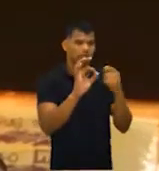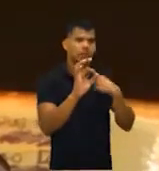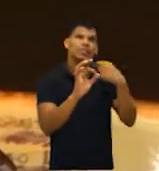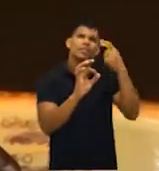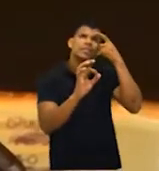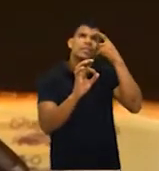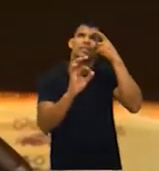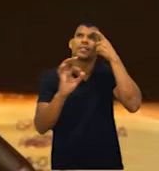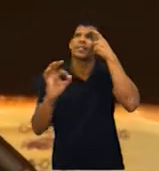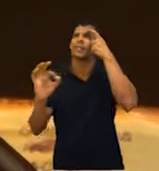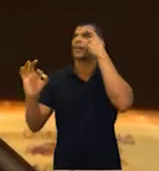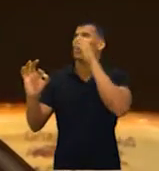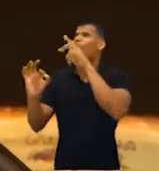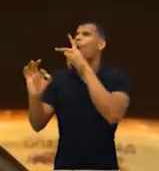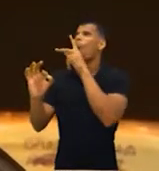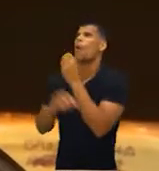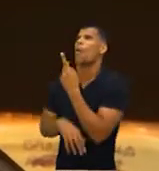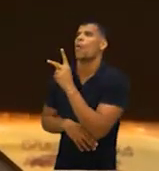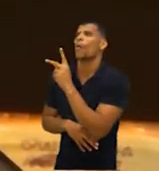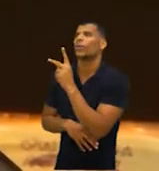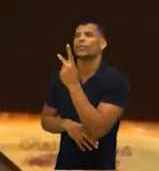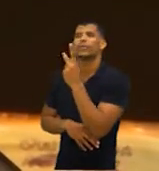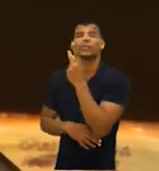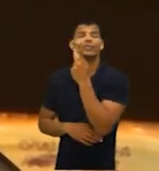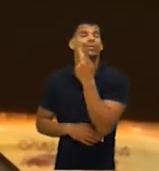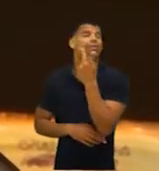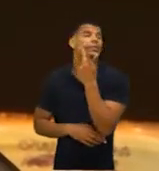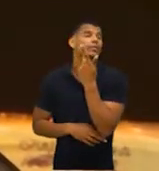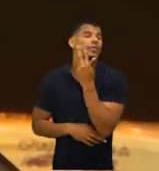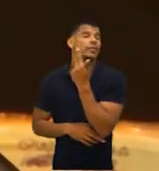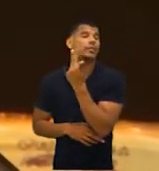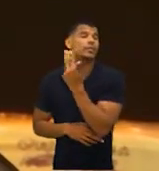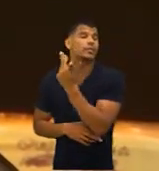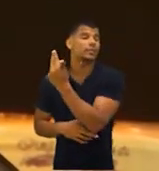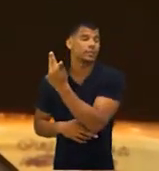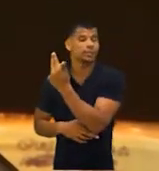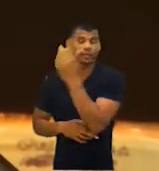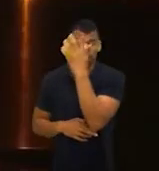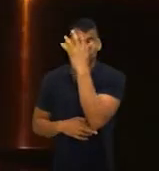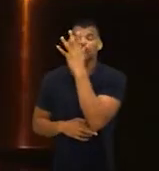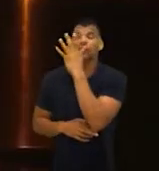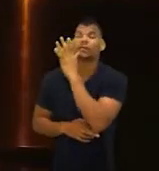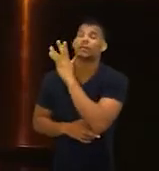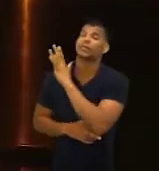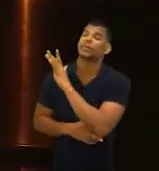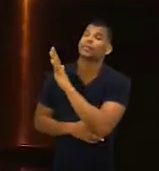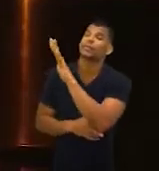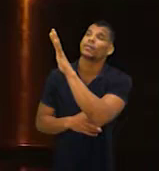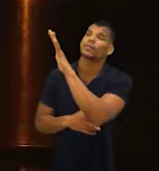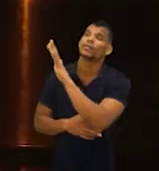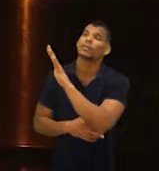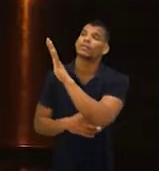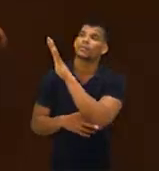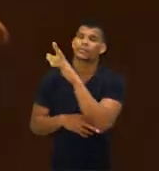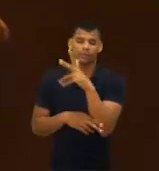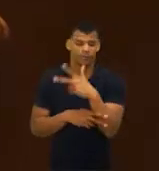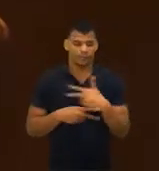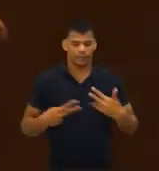corpo fica a dançar, no meio do nosso jantar. Vocês